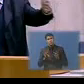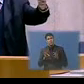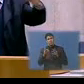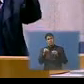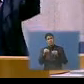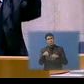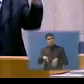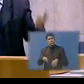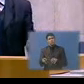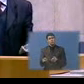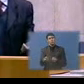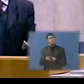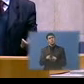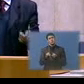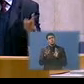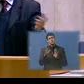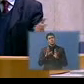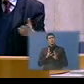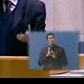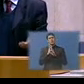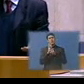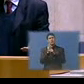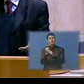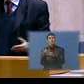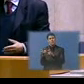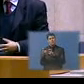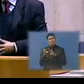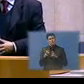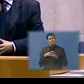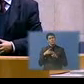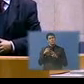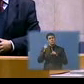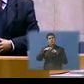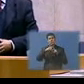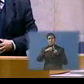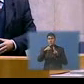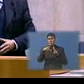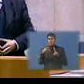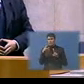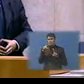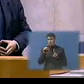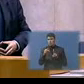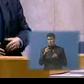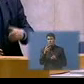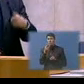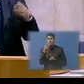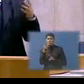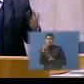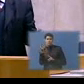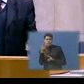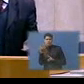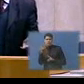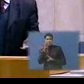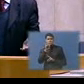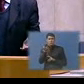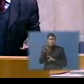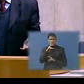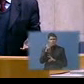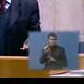de um mês de arrecadação, que seria por volta de 3 bilhões de reais. Mas, pode-se argumentar que tem restos a pagar.